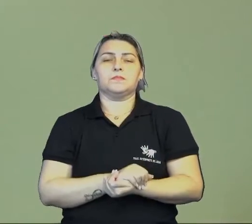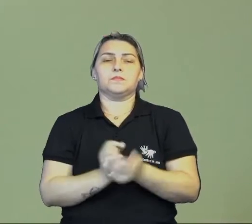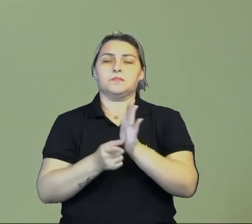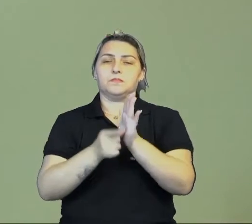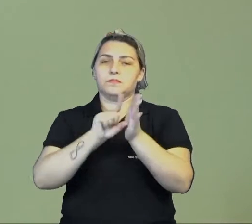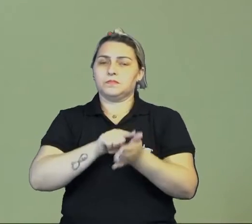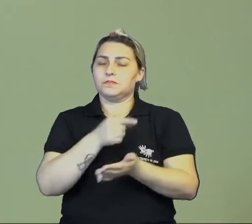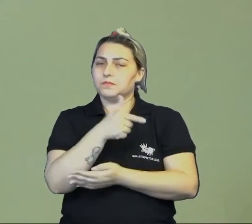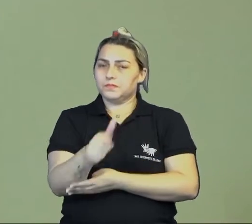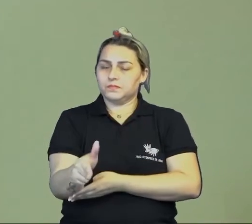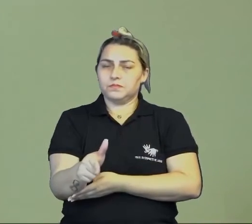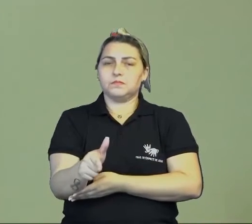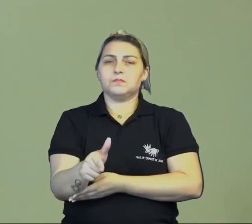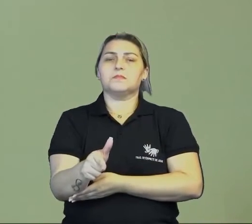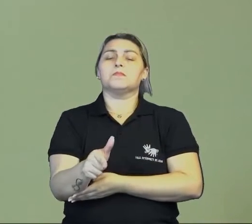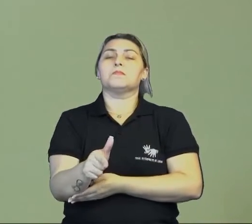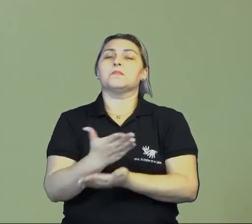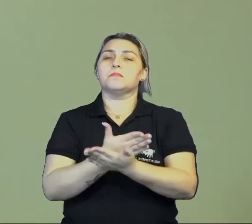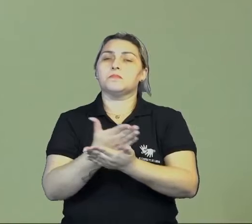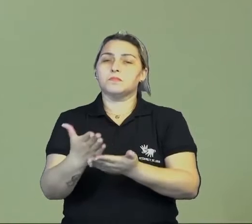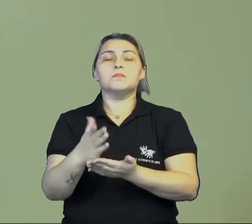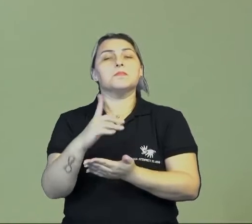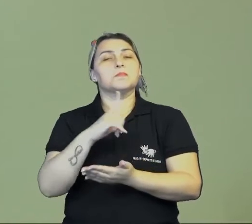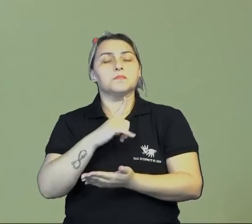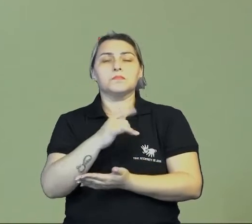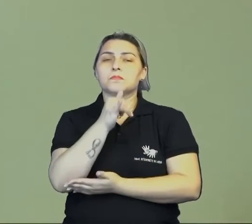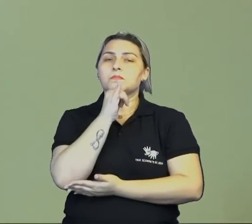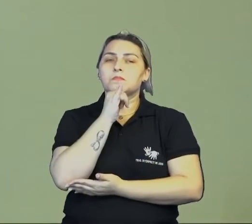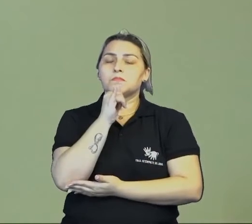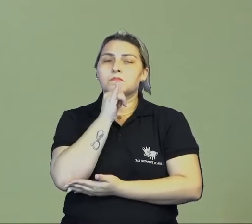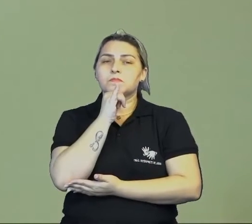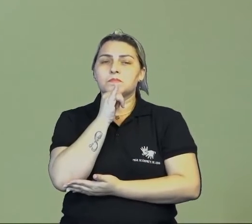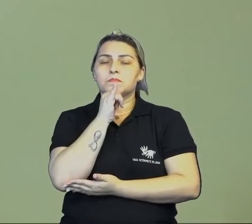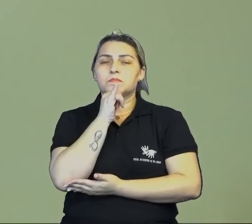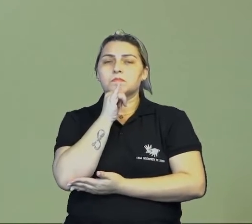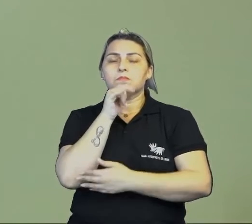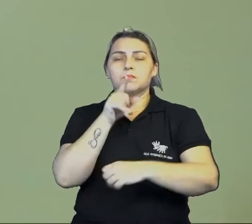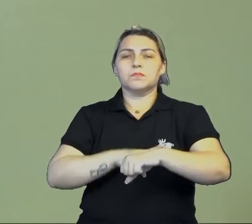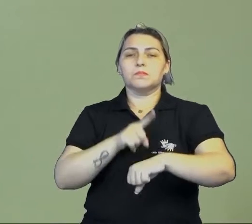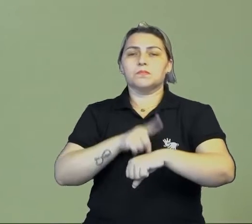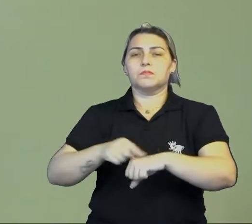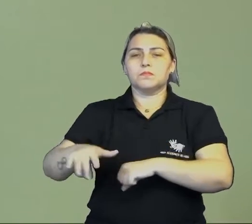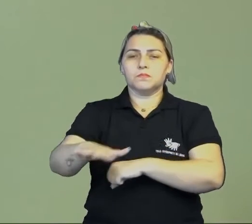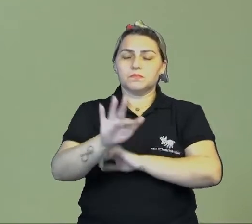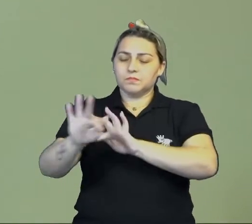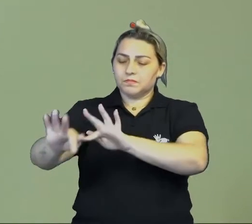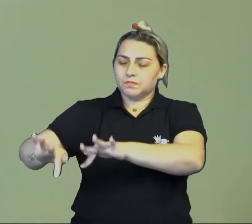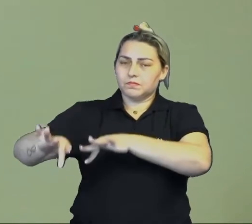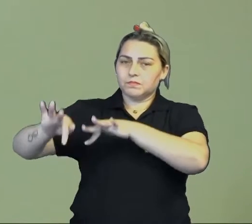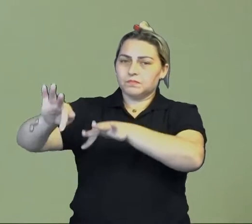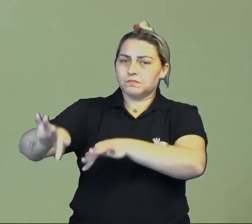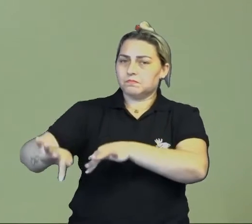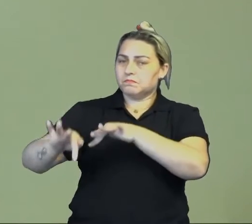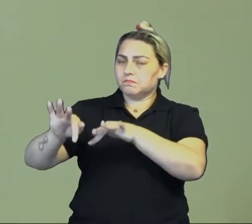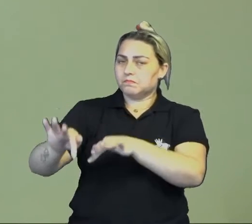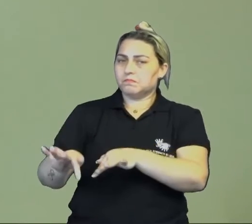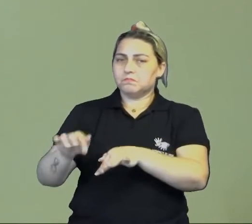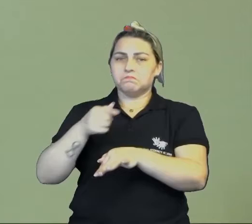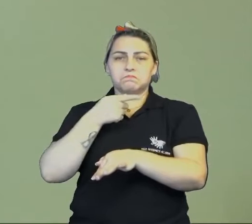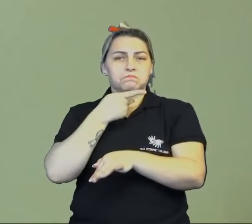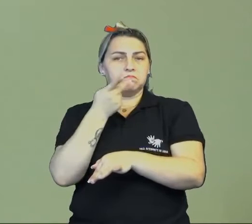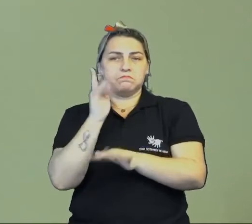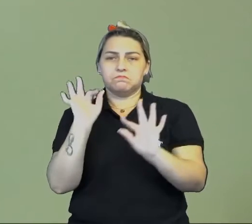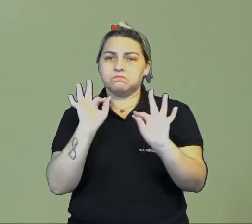antes não existiam passaram a existir. Por exemplo, a época da sociedade feudal, ninguém falava de